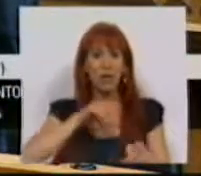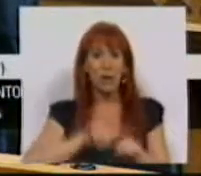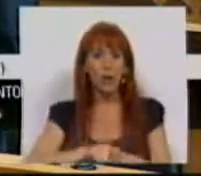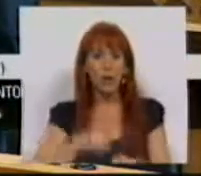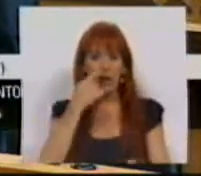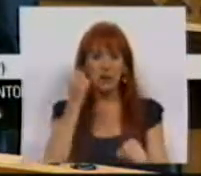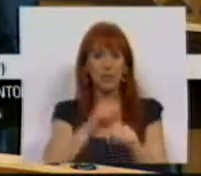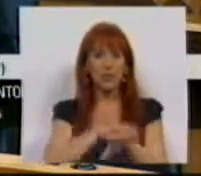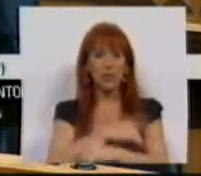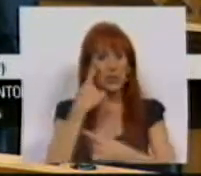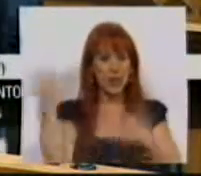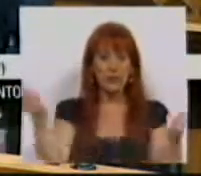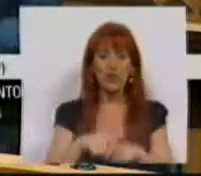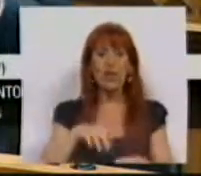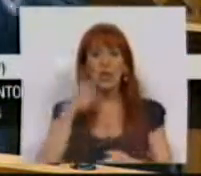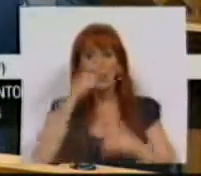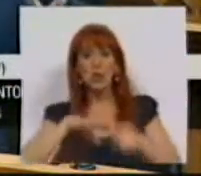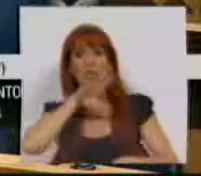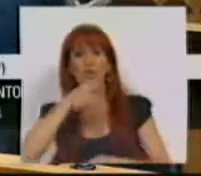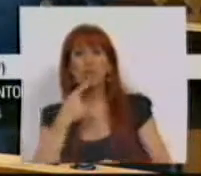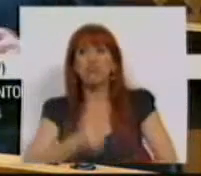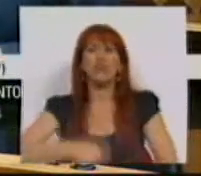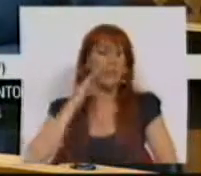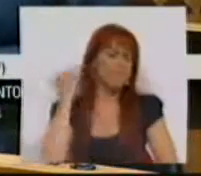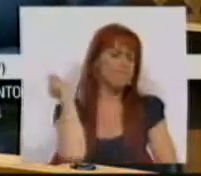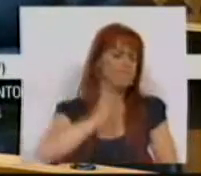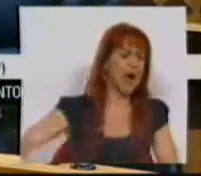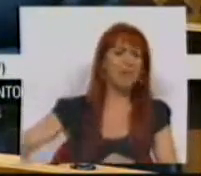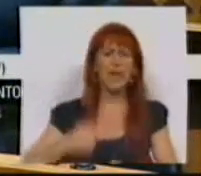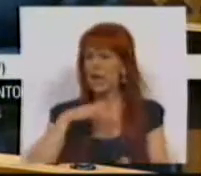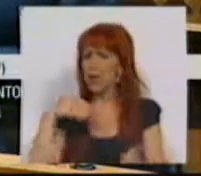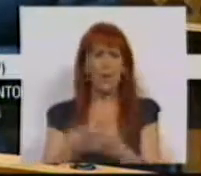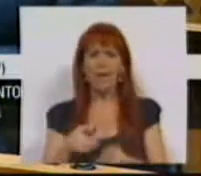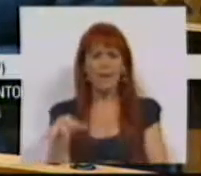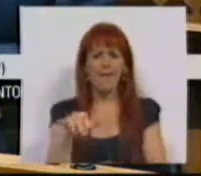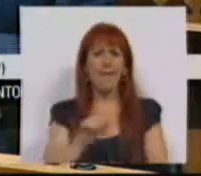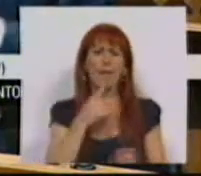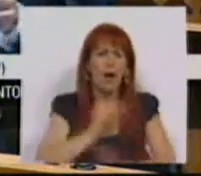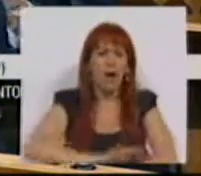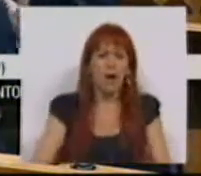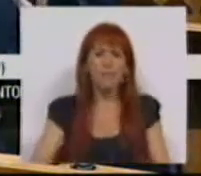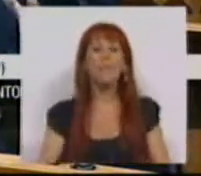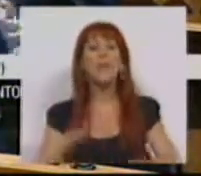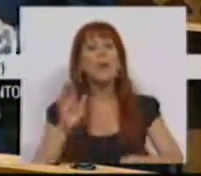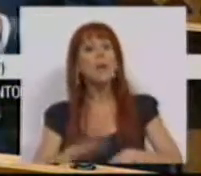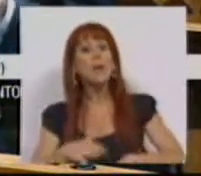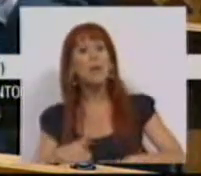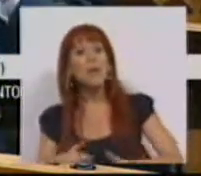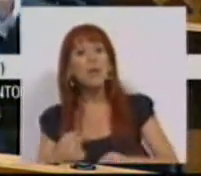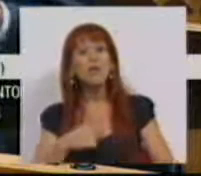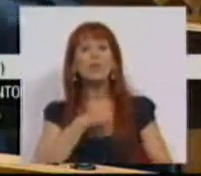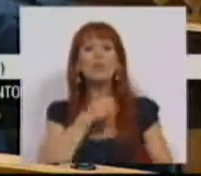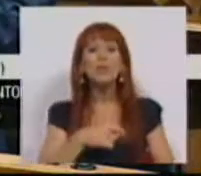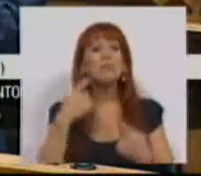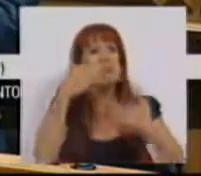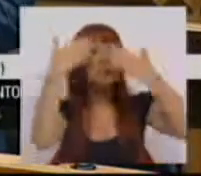dos funcionários, das pessoas, das famílias, já há muito que recusou e negou essa situação. E por isso,